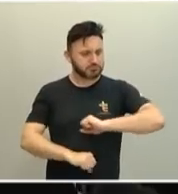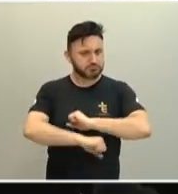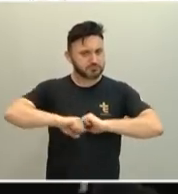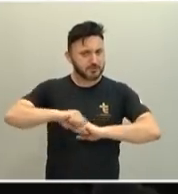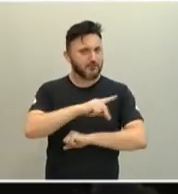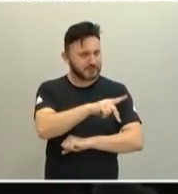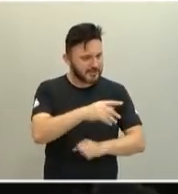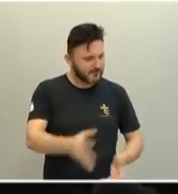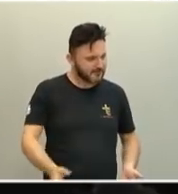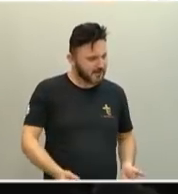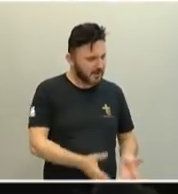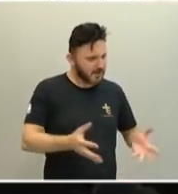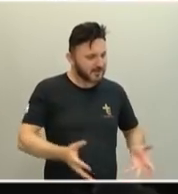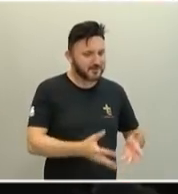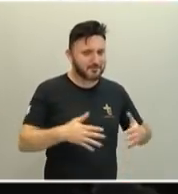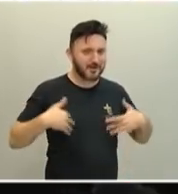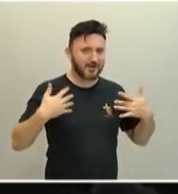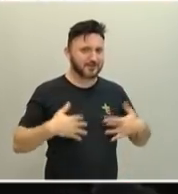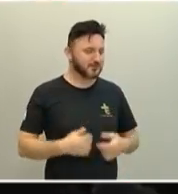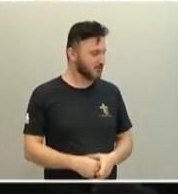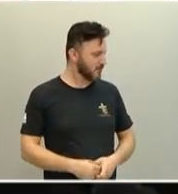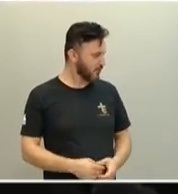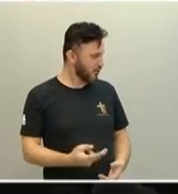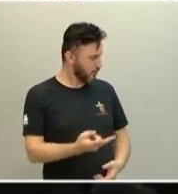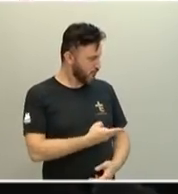seja firme e animado.